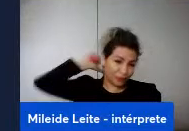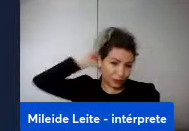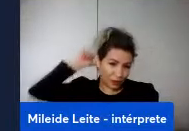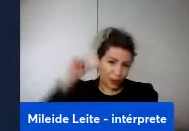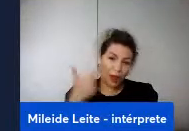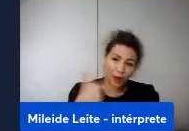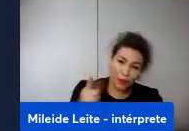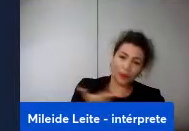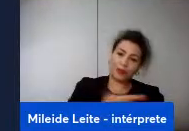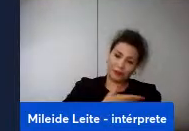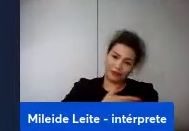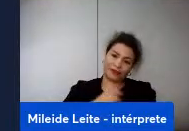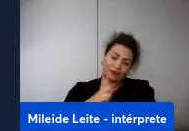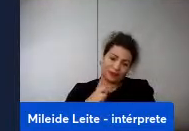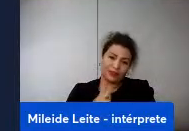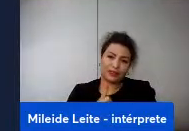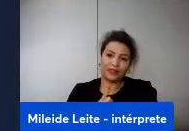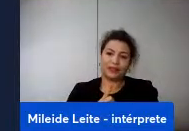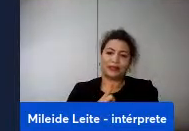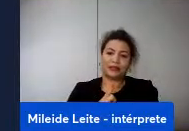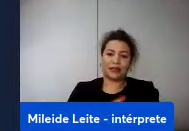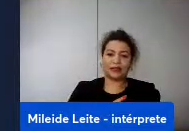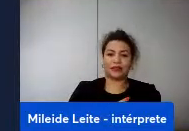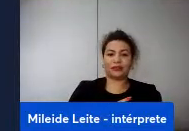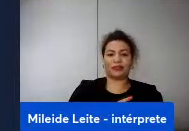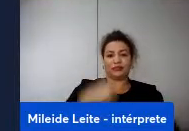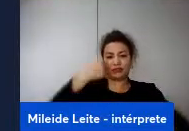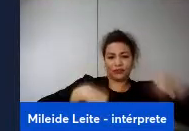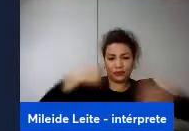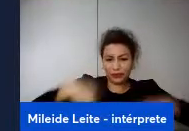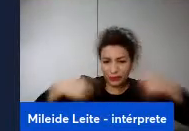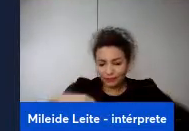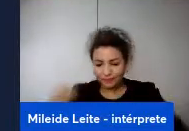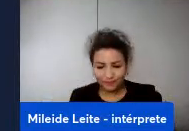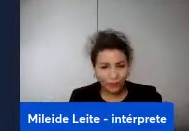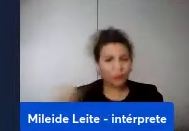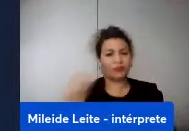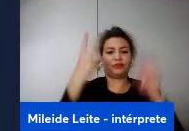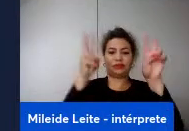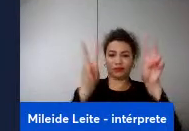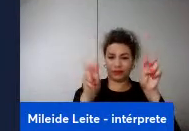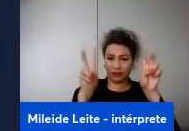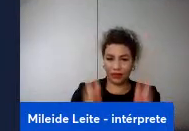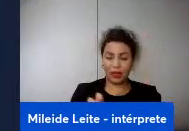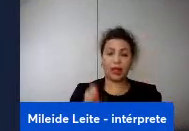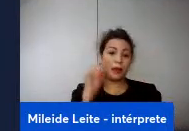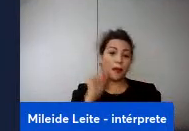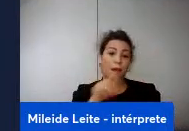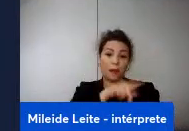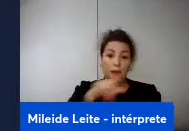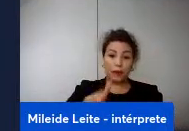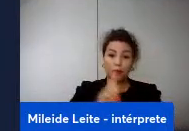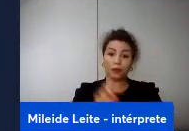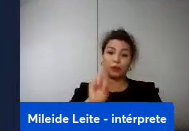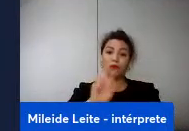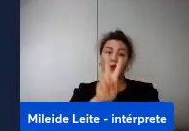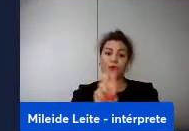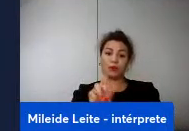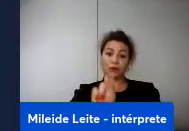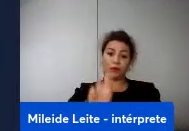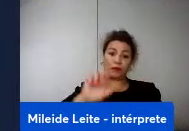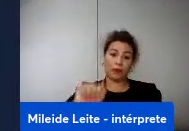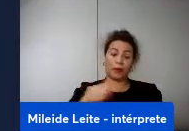outro parceiro que eu tenho de discussões importantes sobre o assunto, com a professora Vera Pacheco, que é